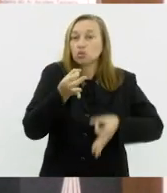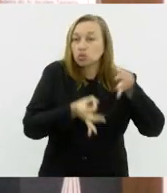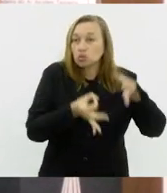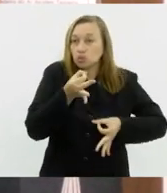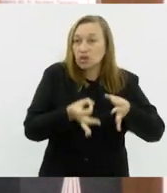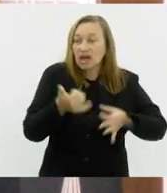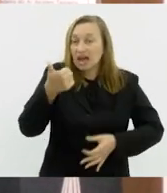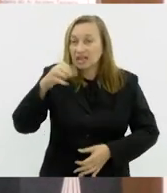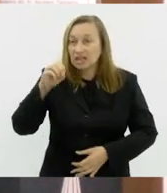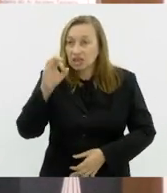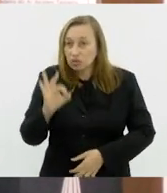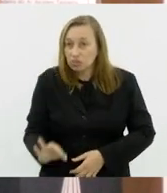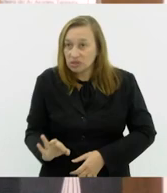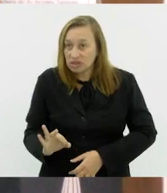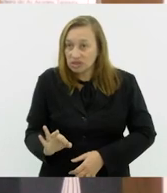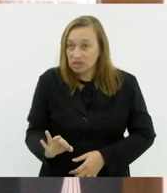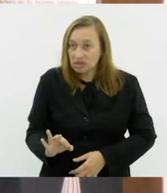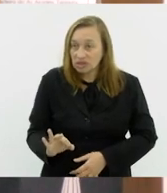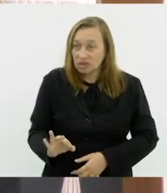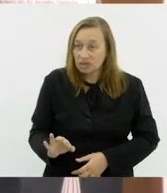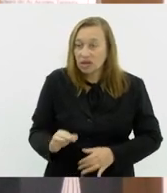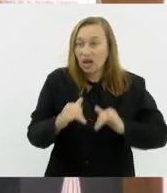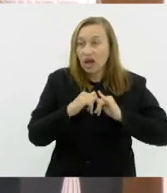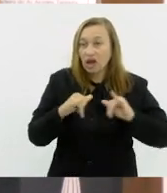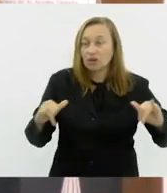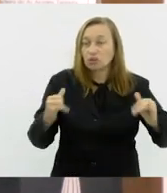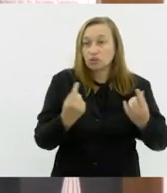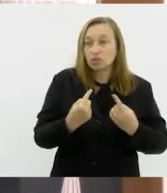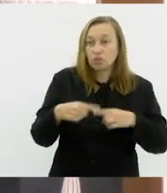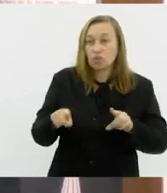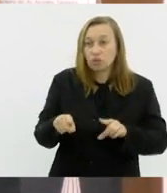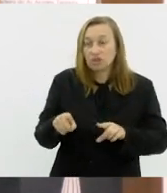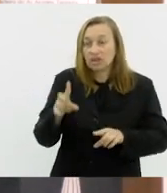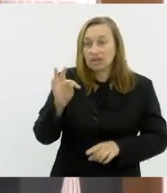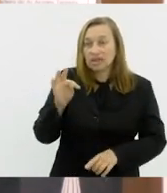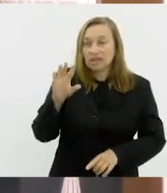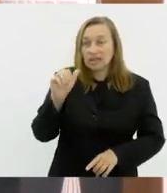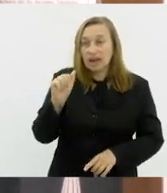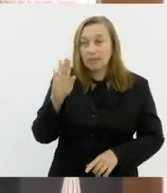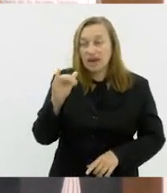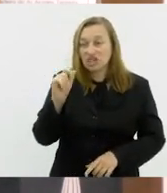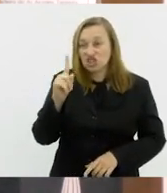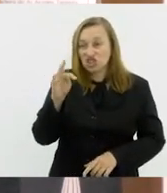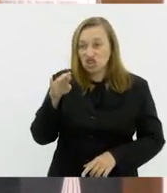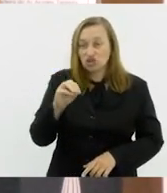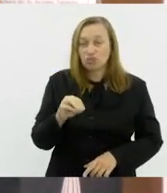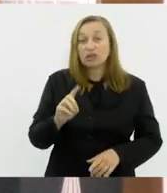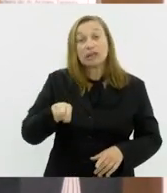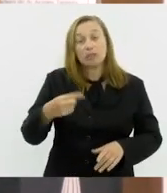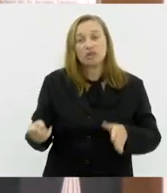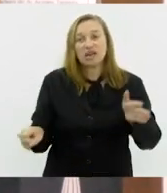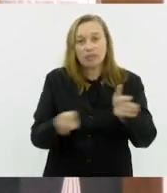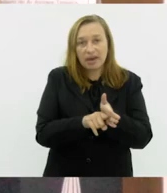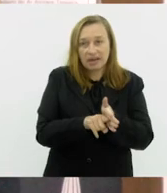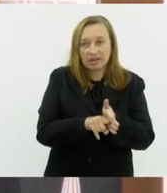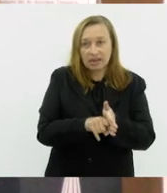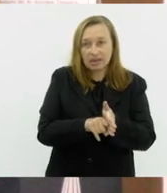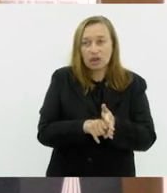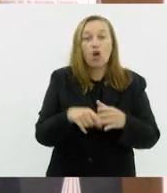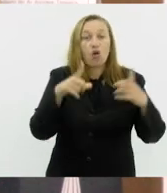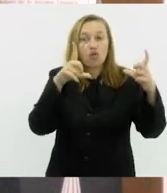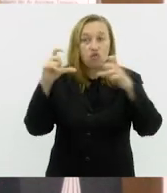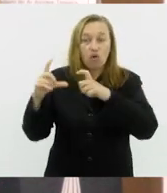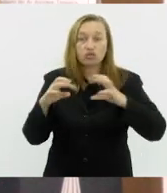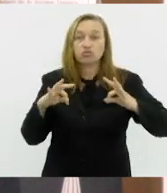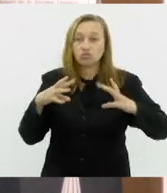do maço de cigarro com anúncios contra o tabagismo, depois 30%, e atualmente metade do maço de cigarro, tem foto, tem